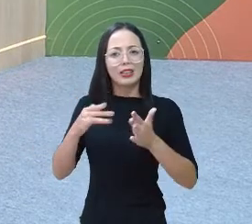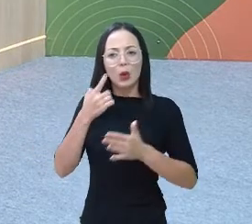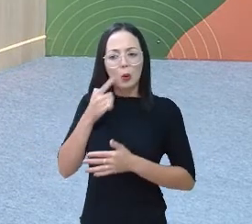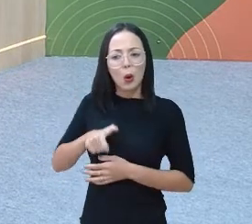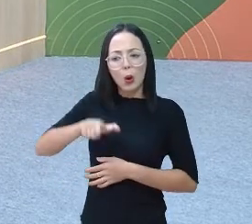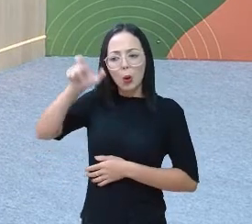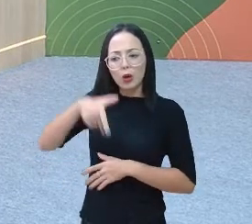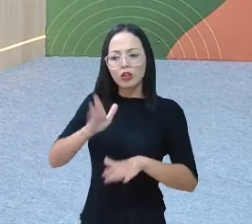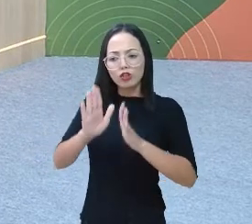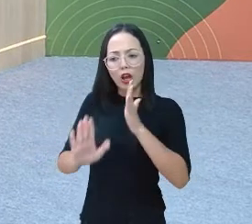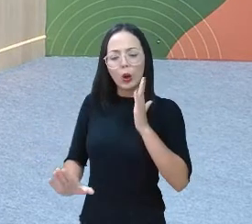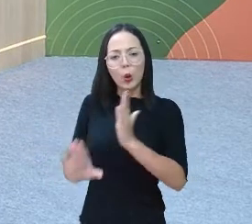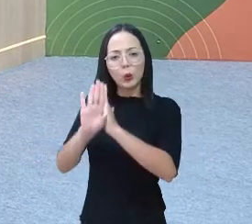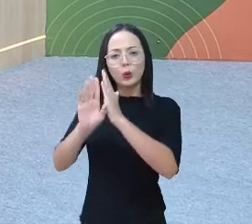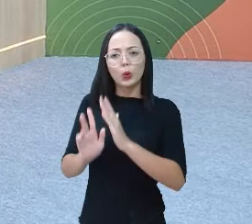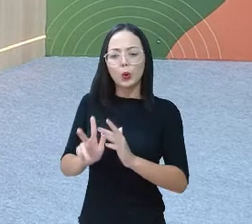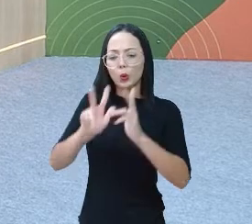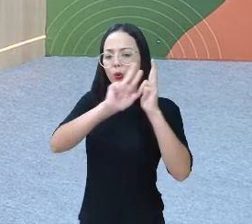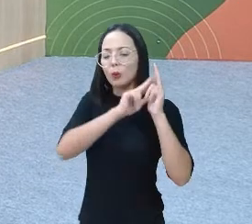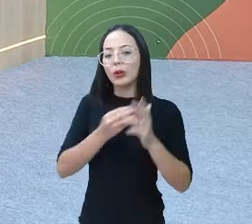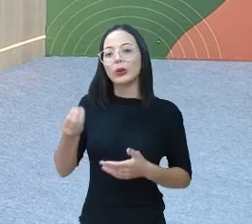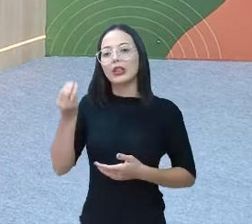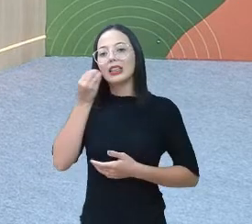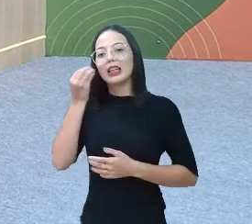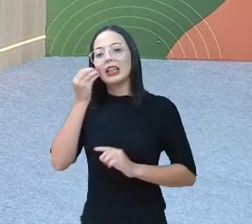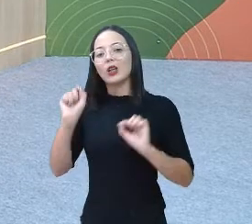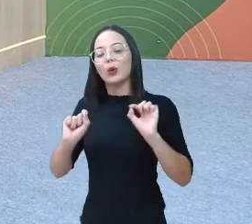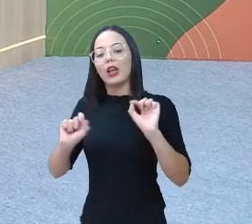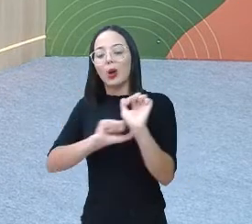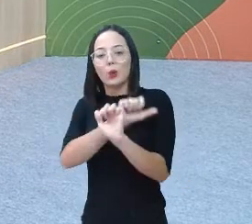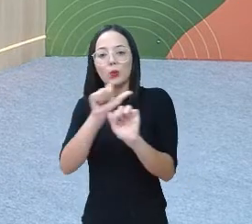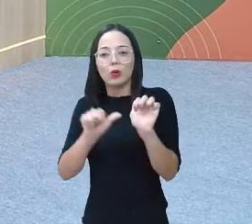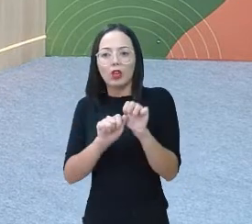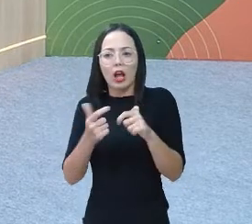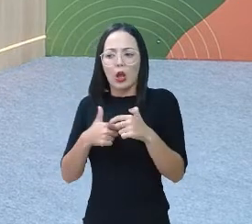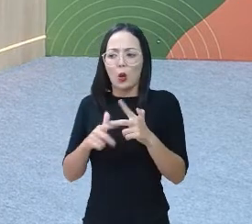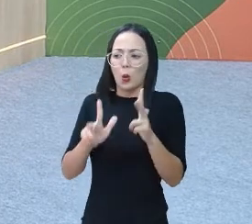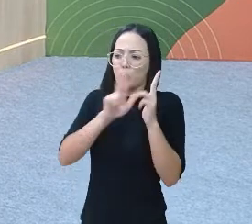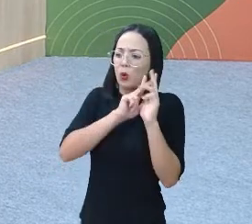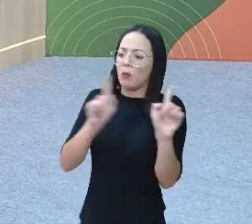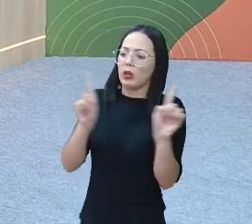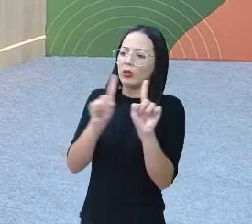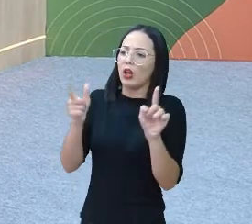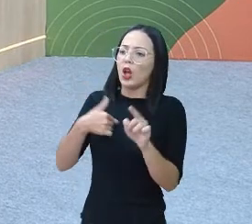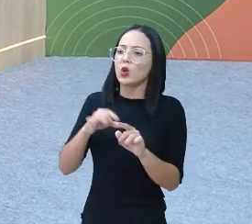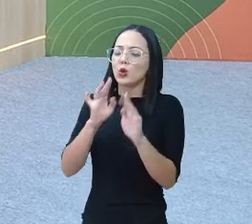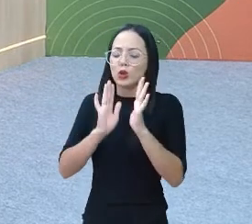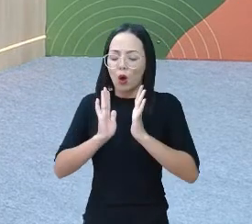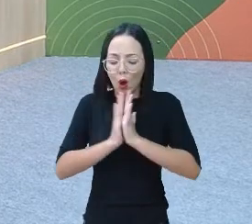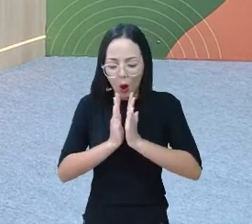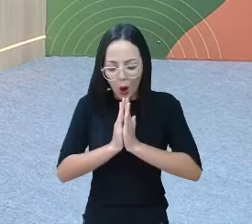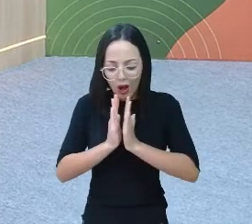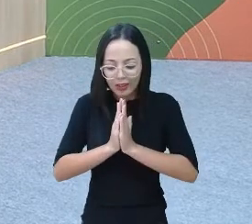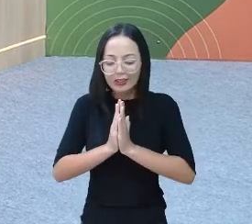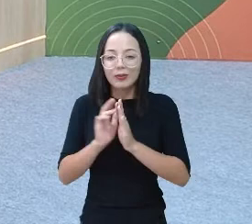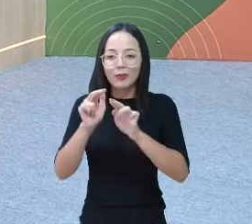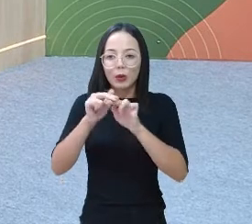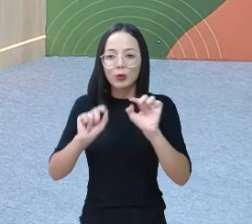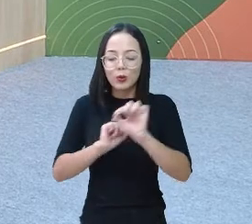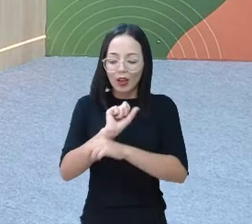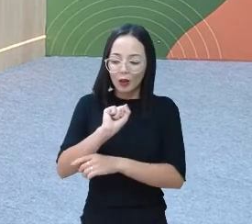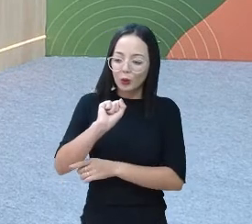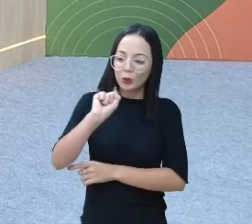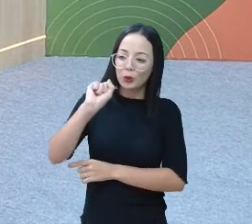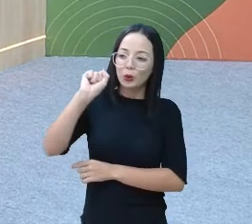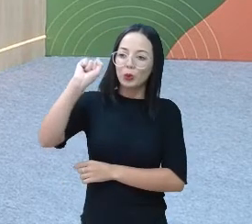é descoberto dormindo, ele tenta contornar a situação. Diz, não, eu não estava dormindo não, eu estava aqui, ó, rezando, e por isso que estava saindo